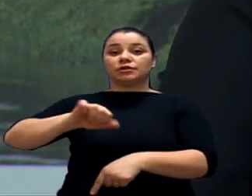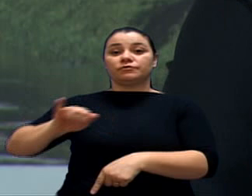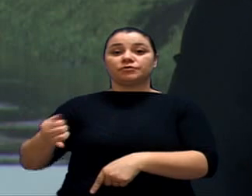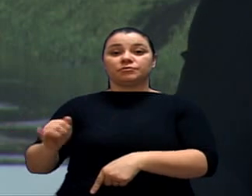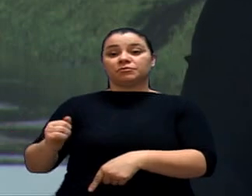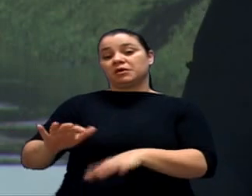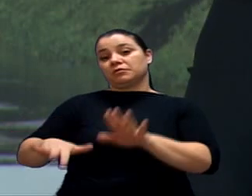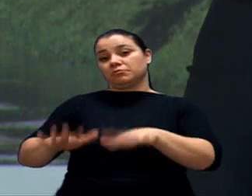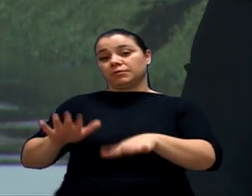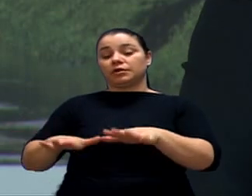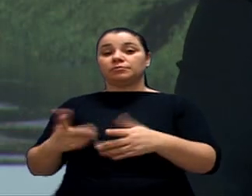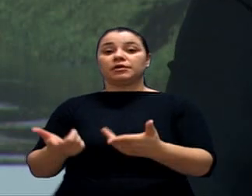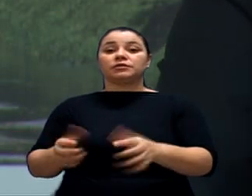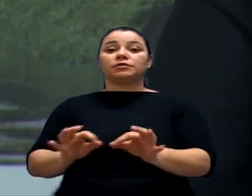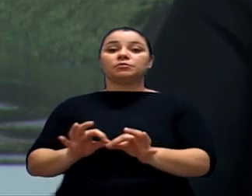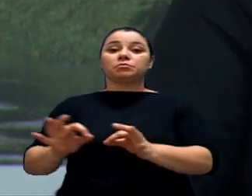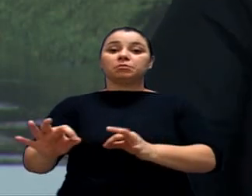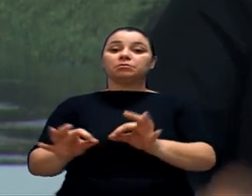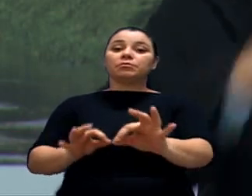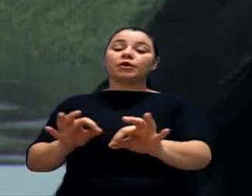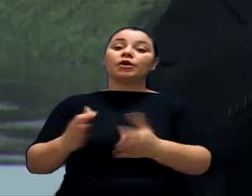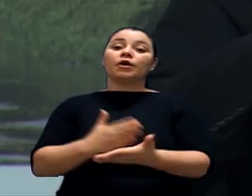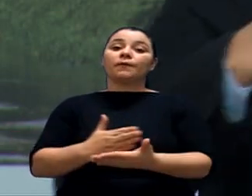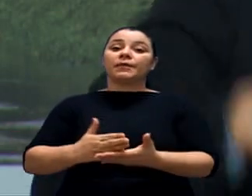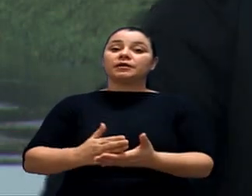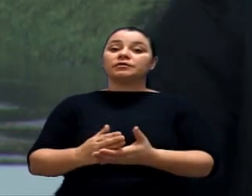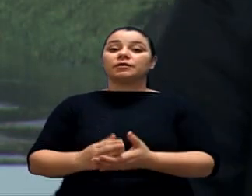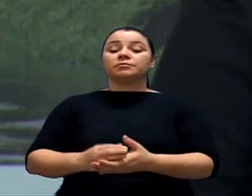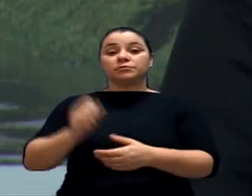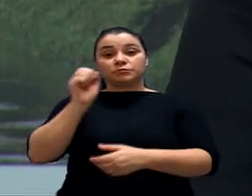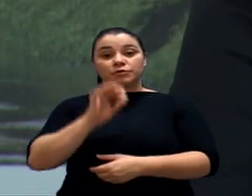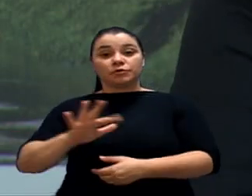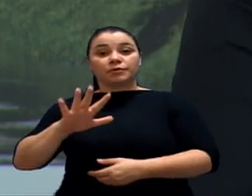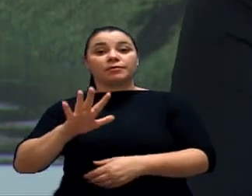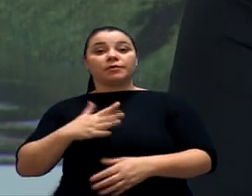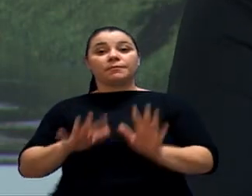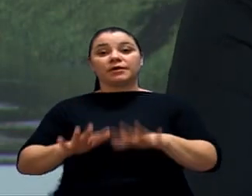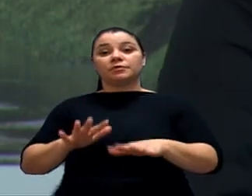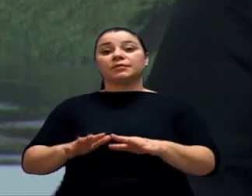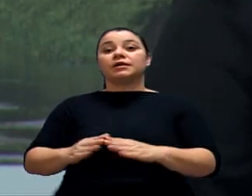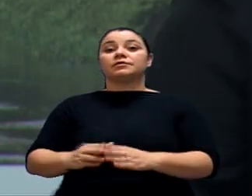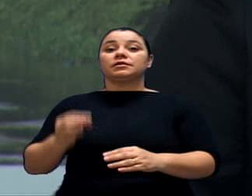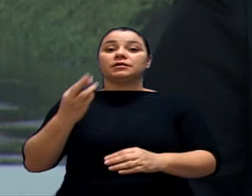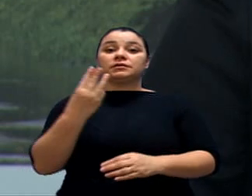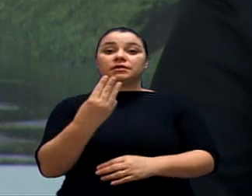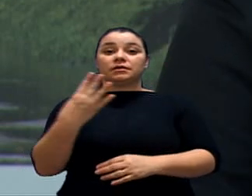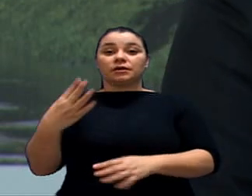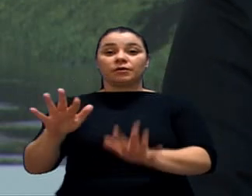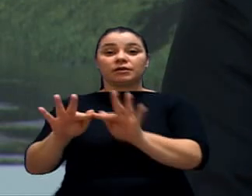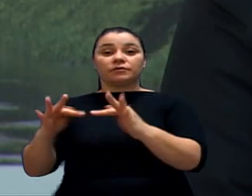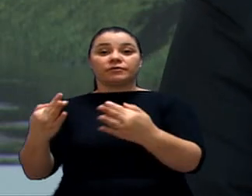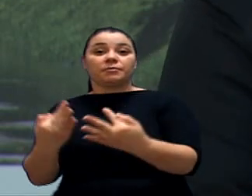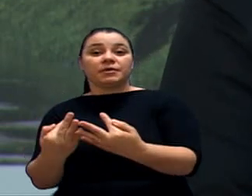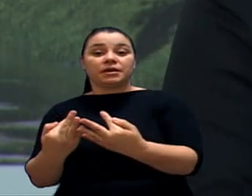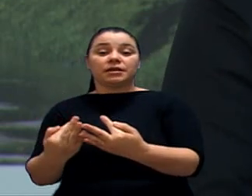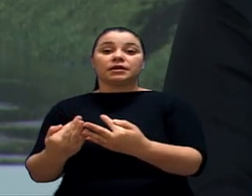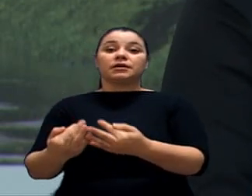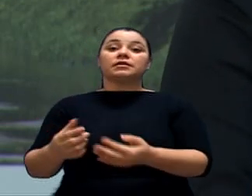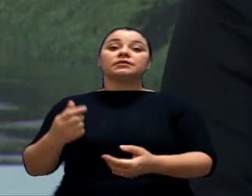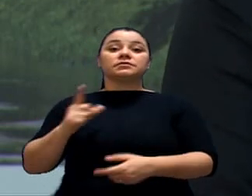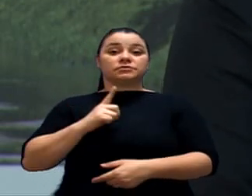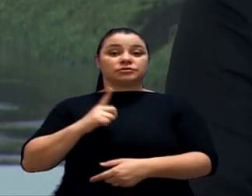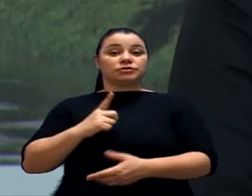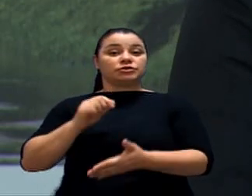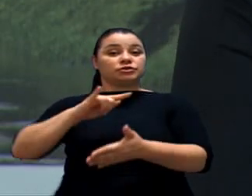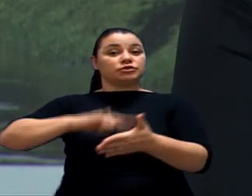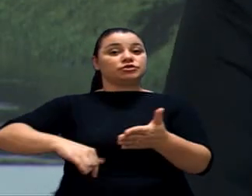metros, onde, inicial, só para esclarecimento, tinha 34 famílias que receberiam sua